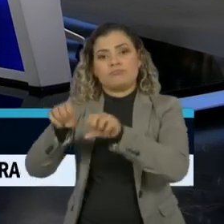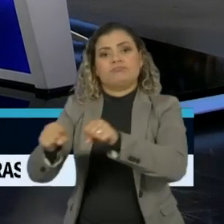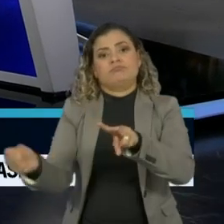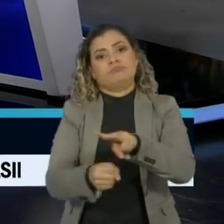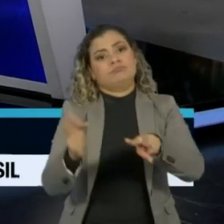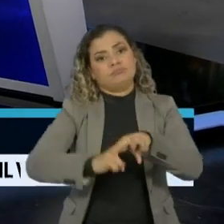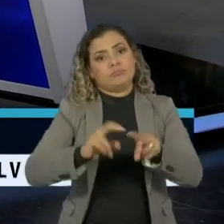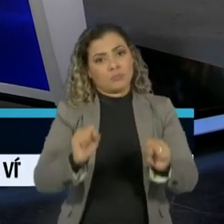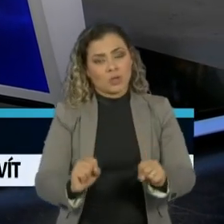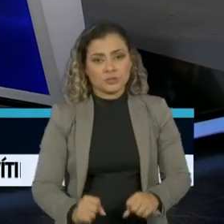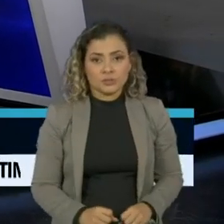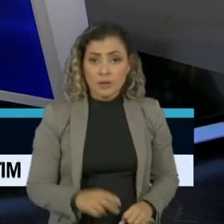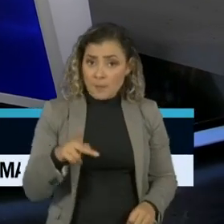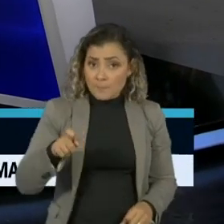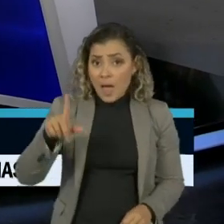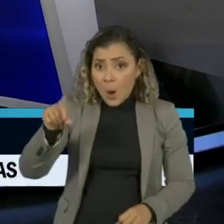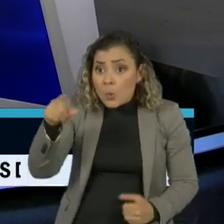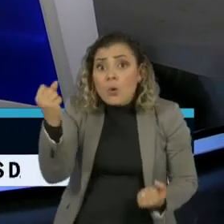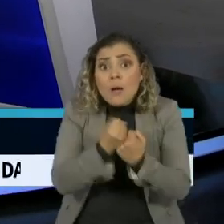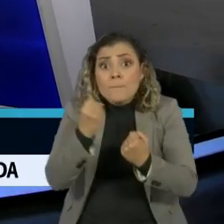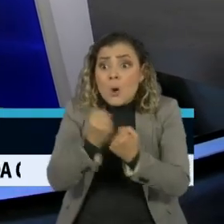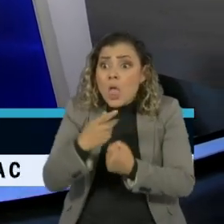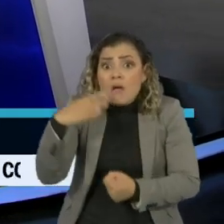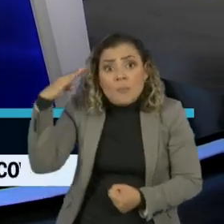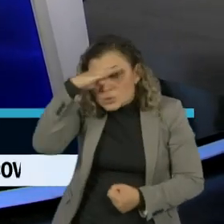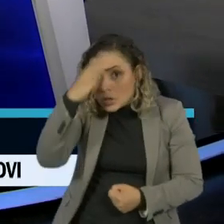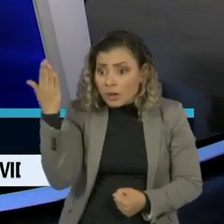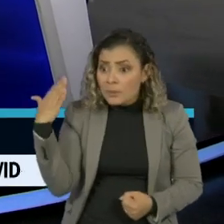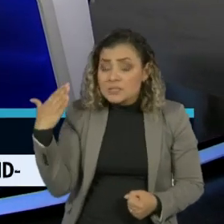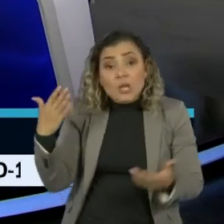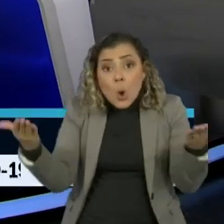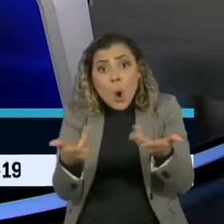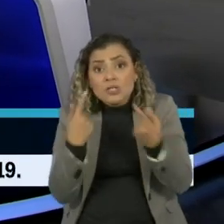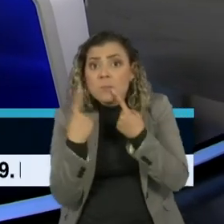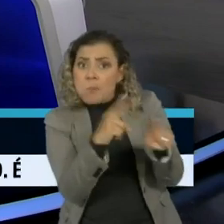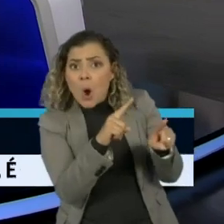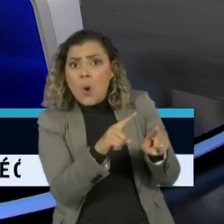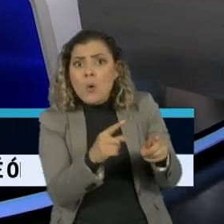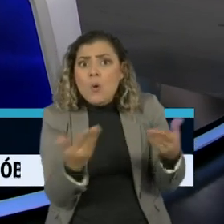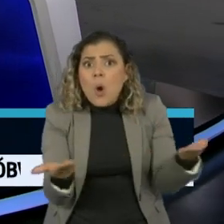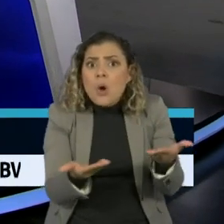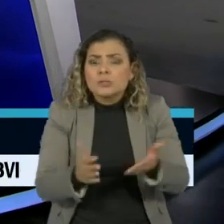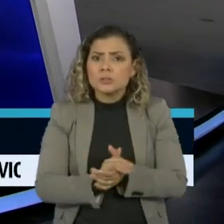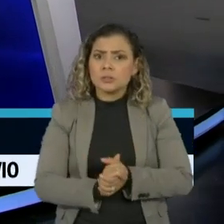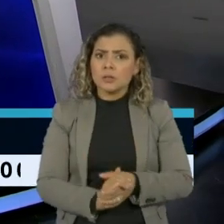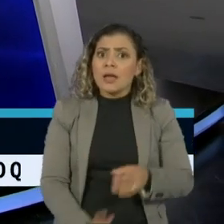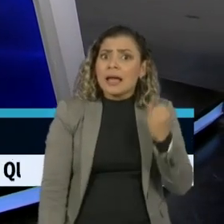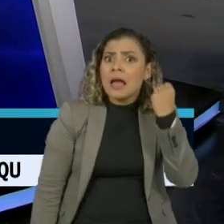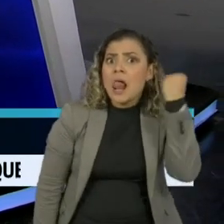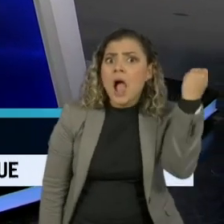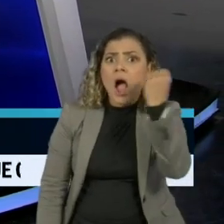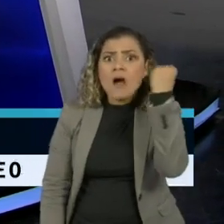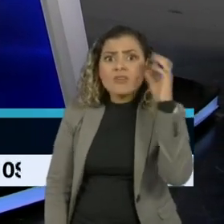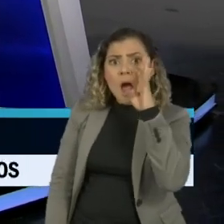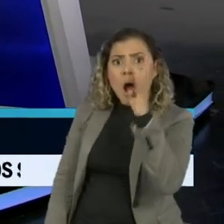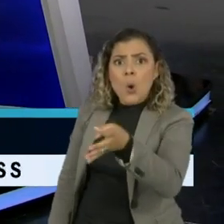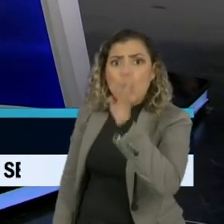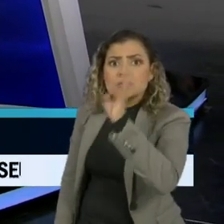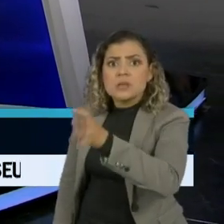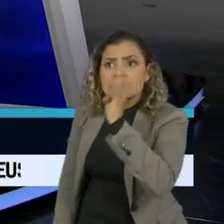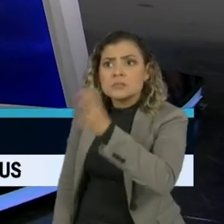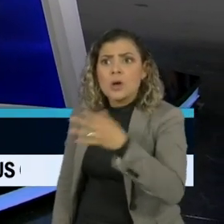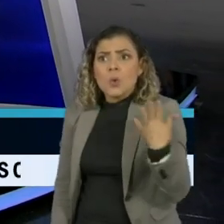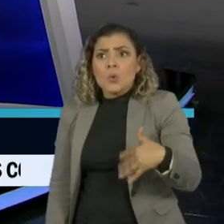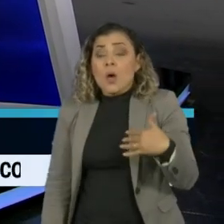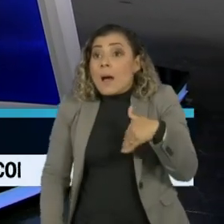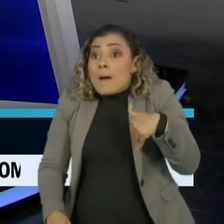foi, né, um grande aliado do presidente Jair Bolsonaro e que hoje é adversário do presidente, deu declarações muito graves, até mais graves do que as declarações